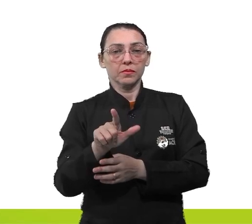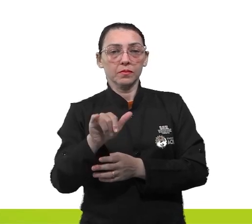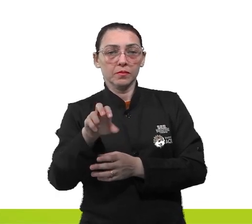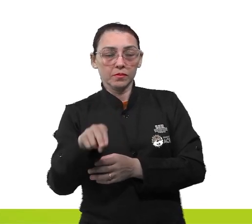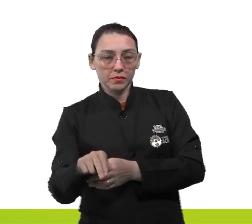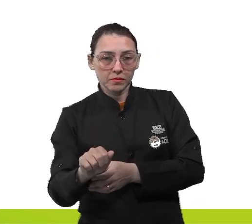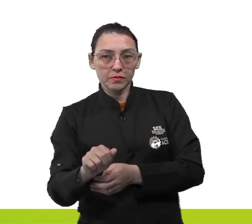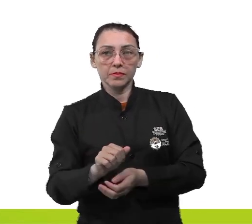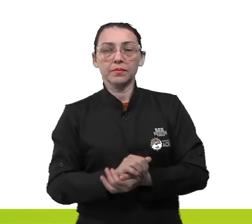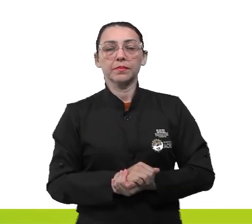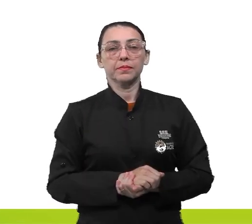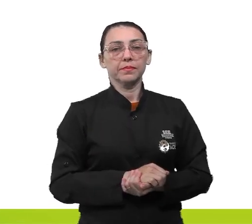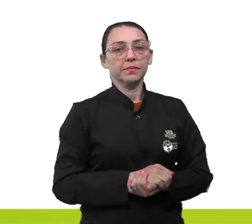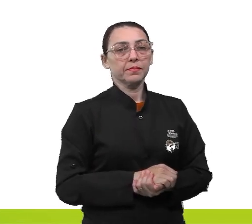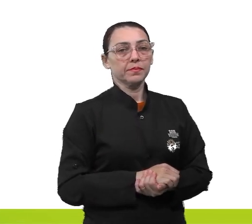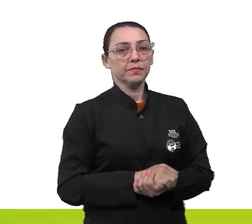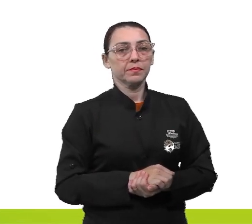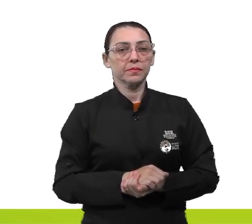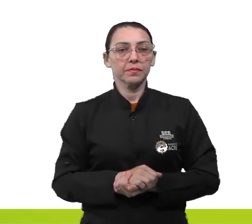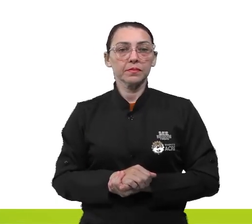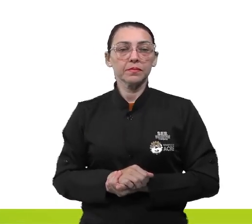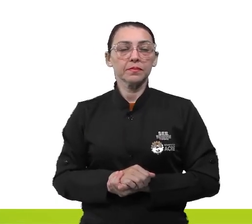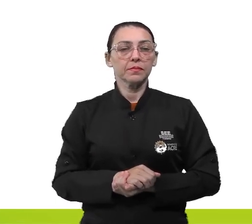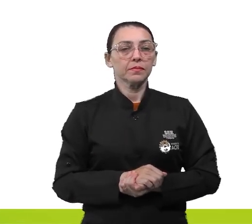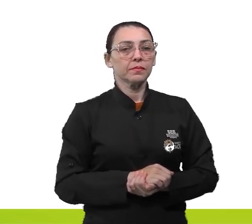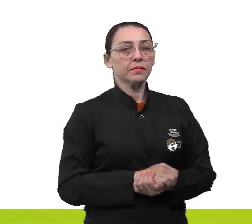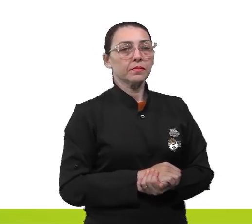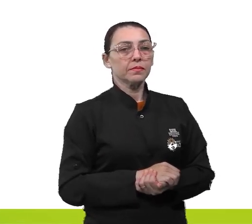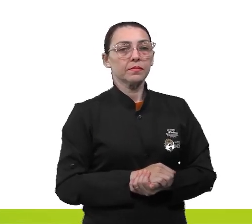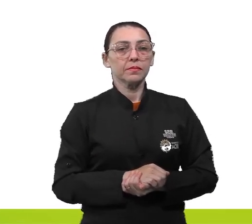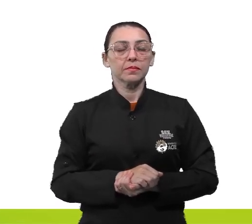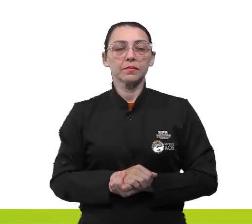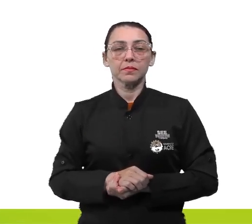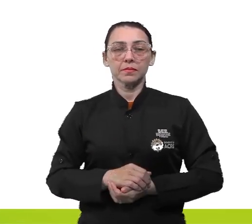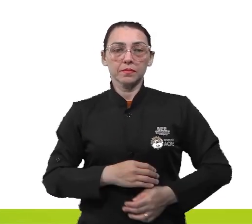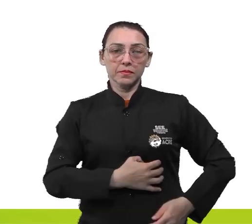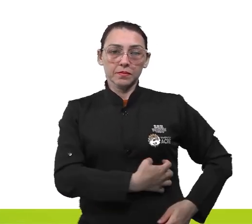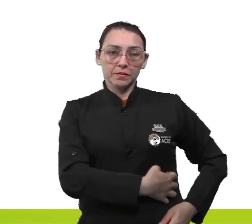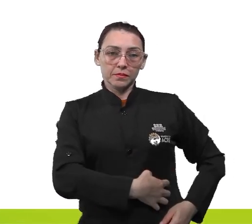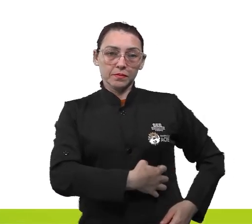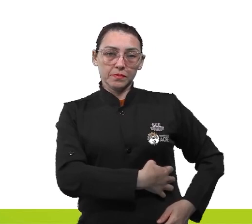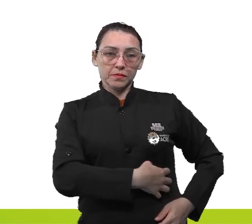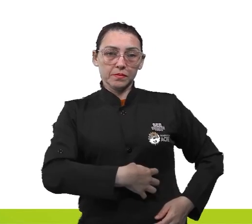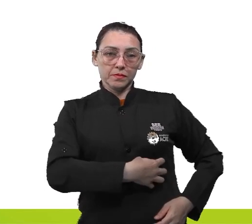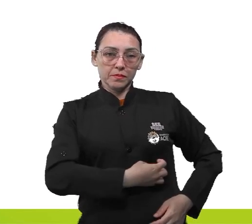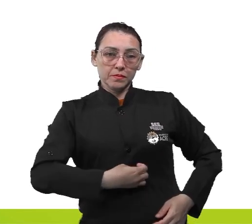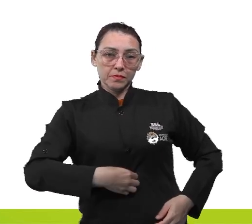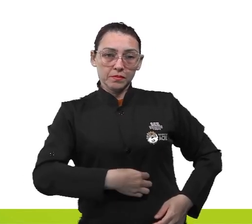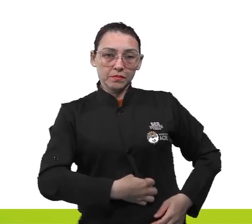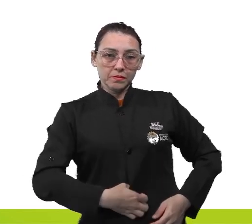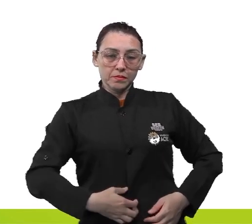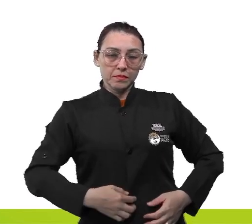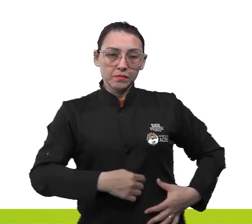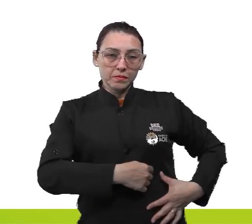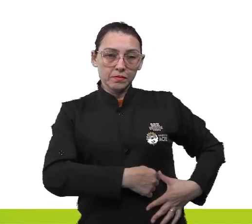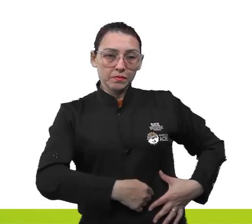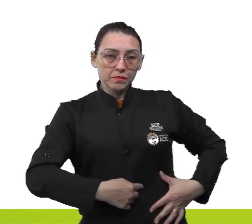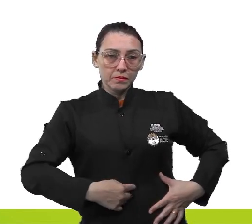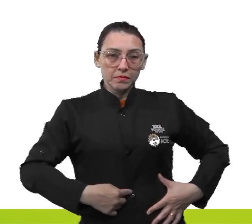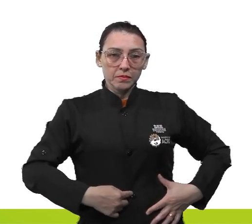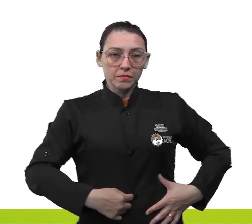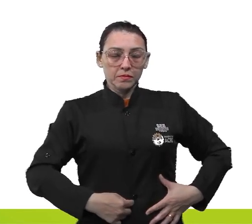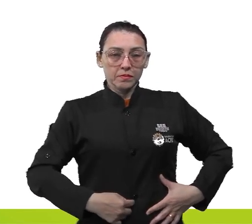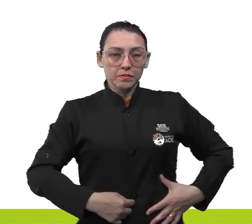Seguindo aqui o processo digestório, do estômago ele vai para o intestino